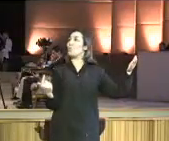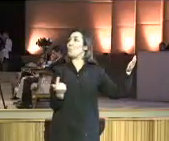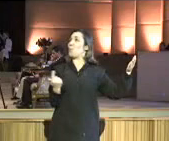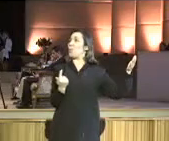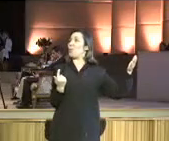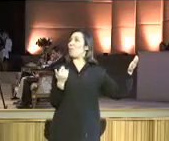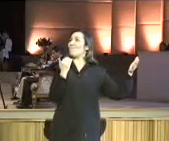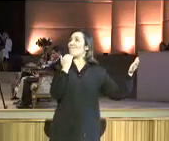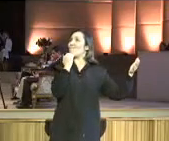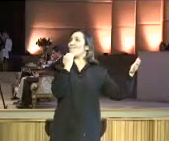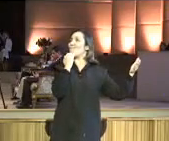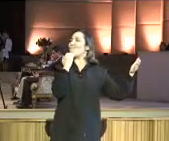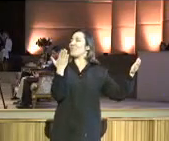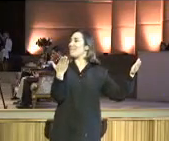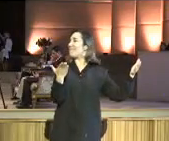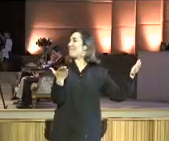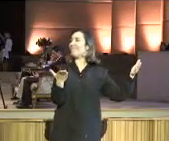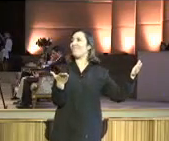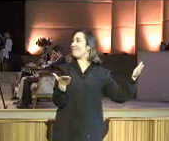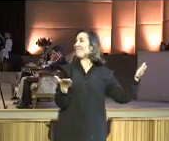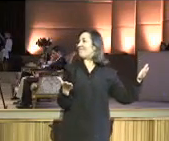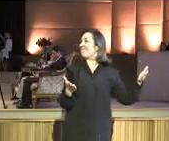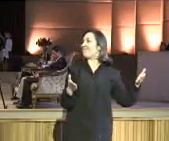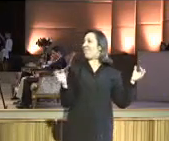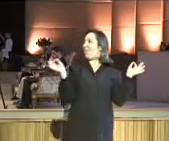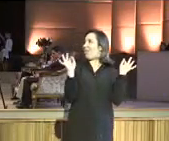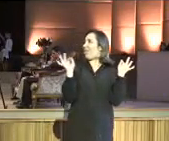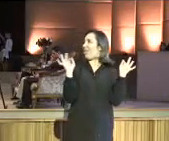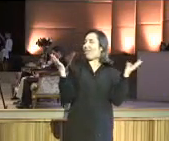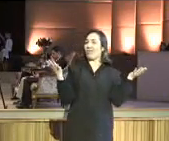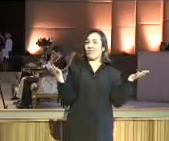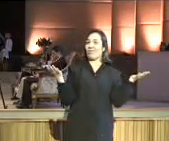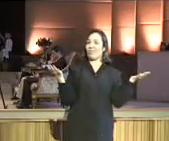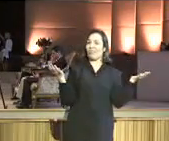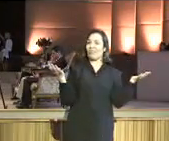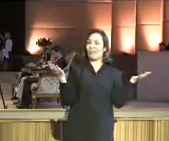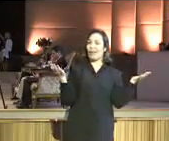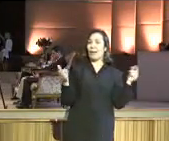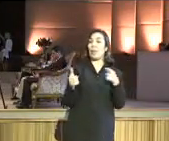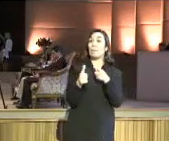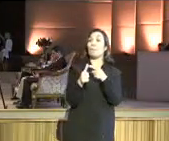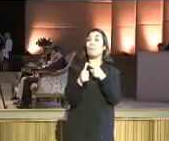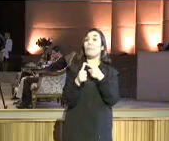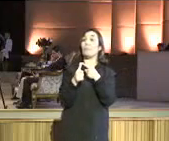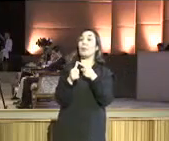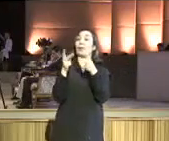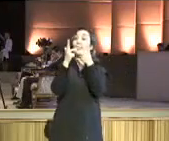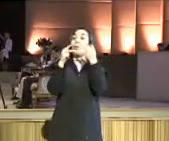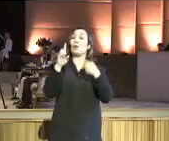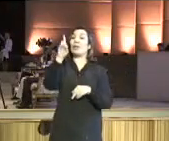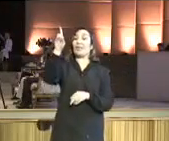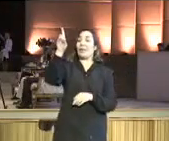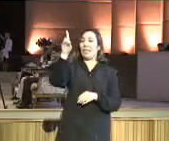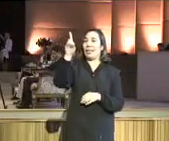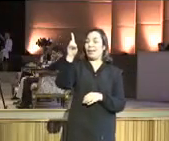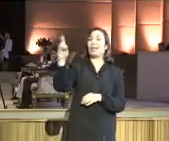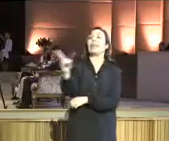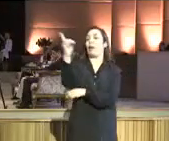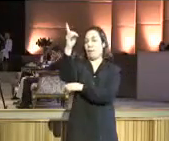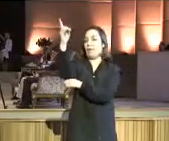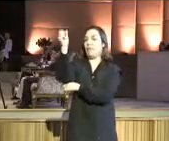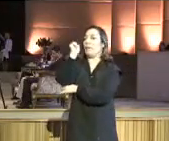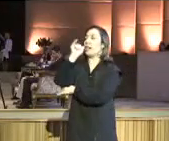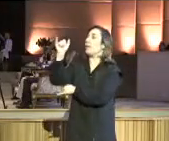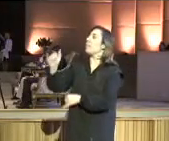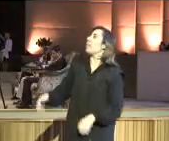absolutamente nada. O primeiro motivo que ele apresenta é que só o Senhor é